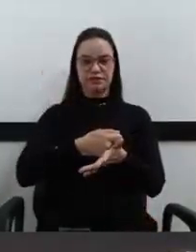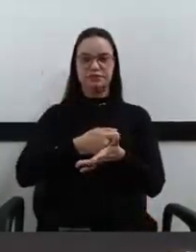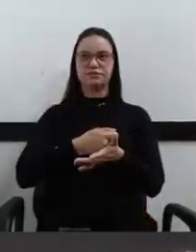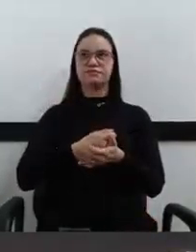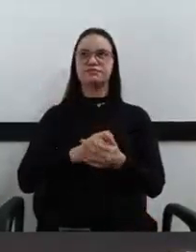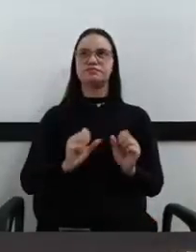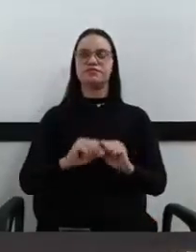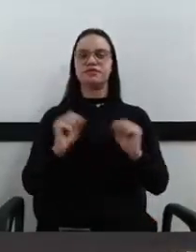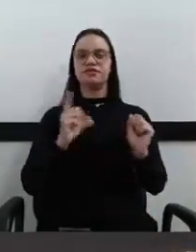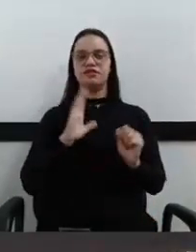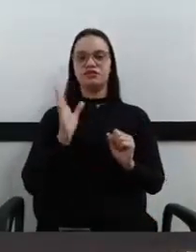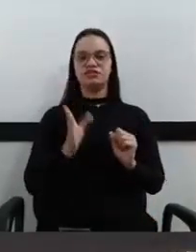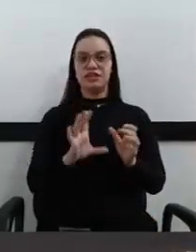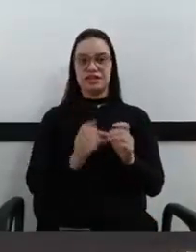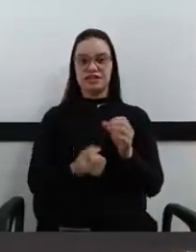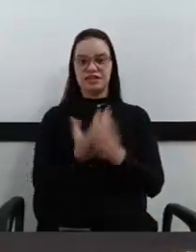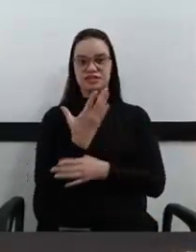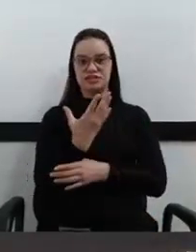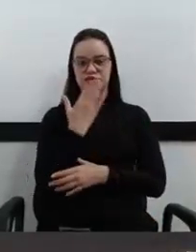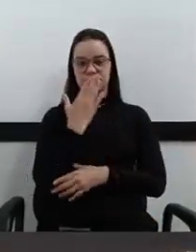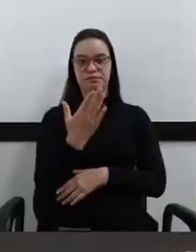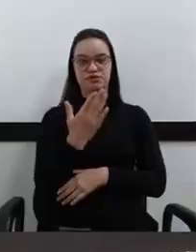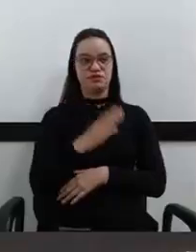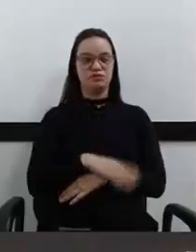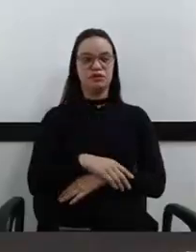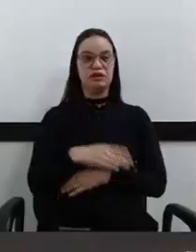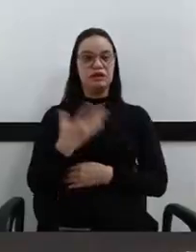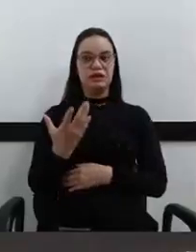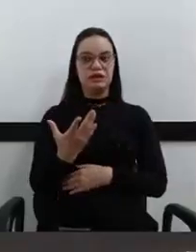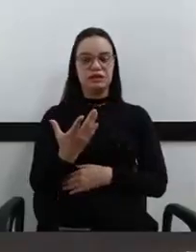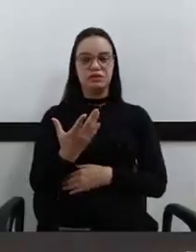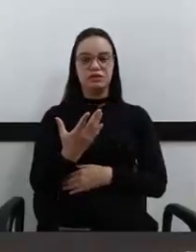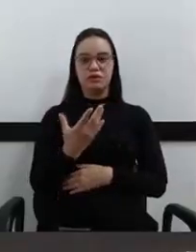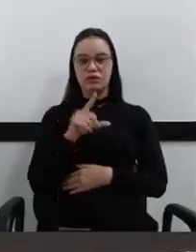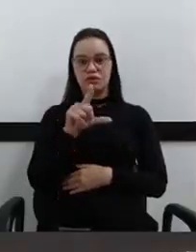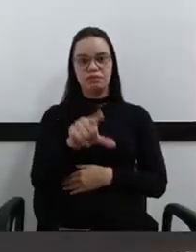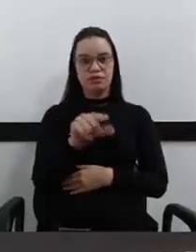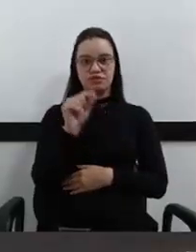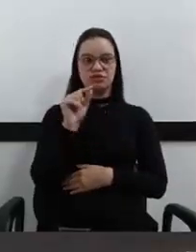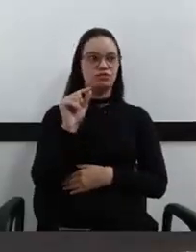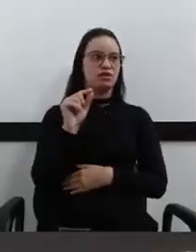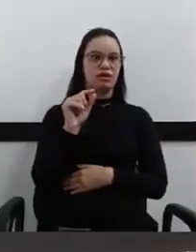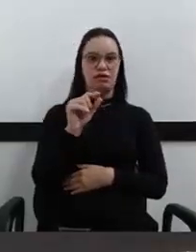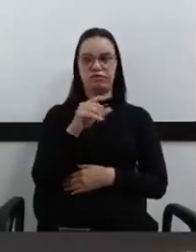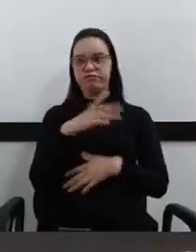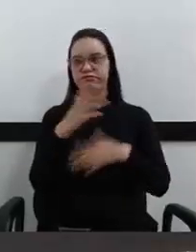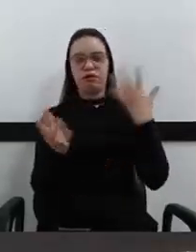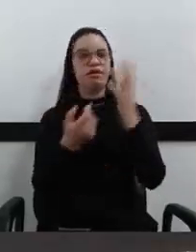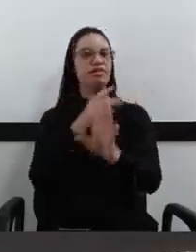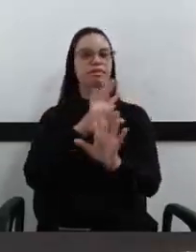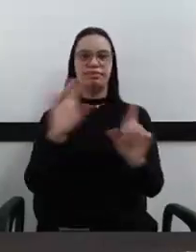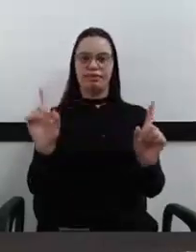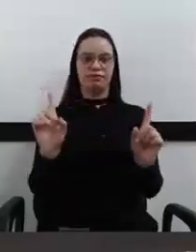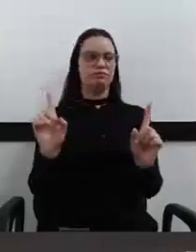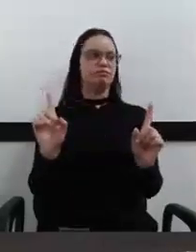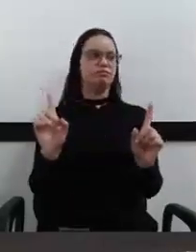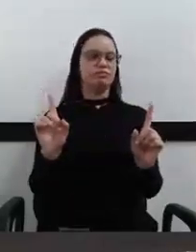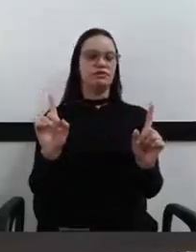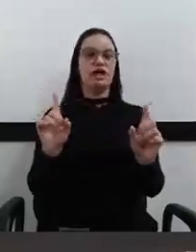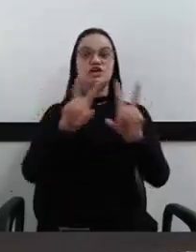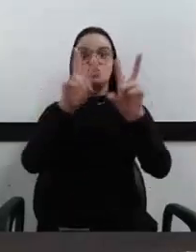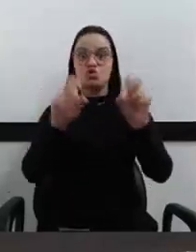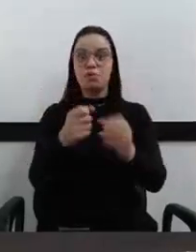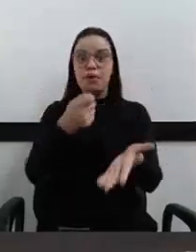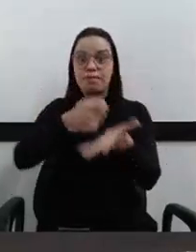desistir do pedido já, hoje. Né, então, não seria nenhuma decisão ao sabor dos ventos, nem nada, né? Antes do pagamento. É